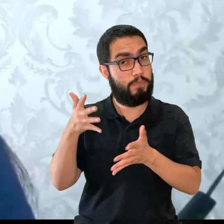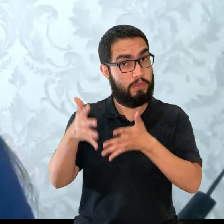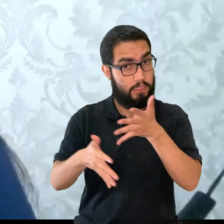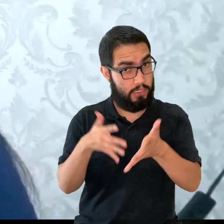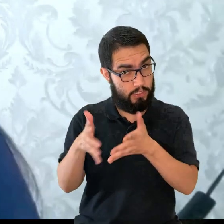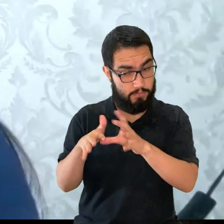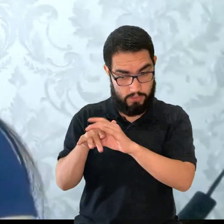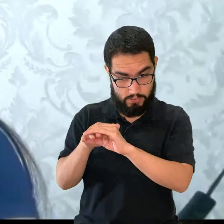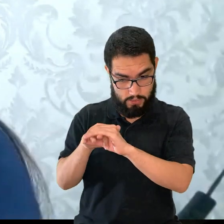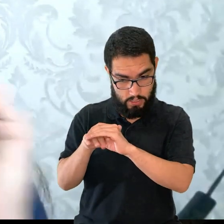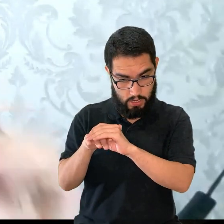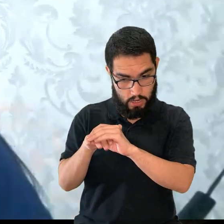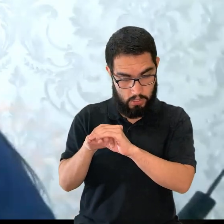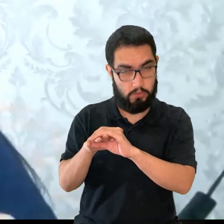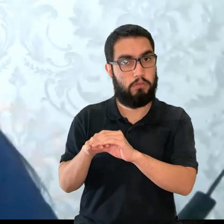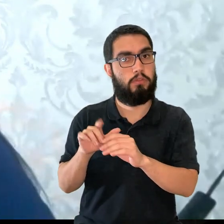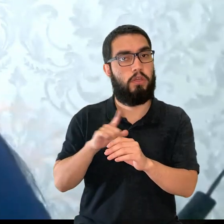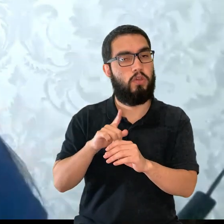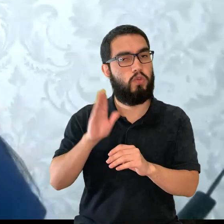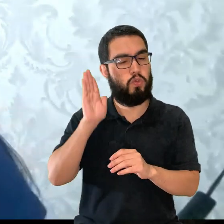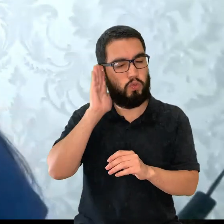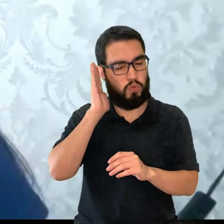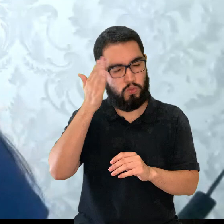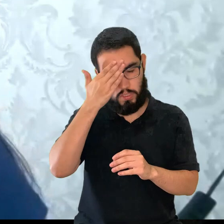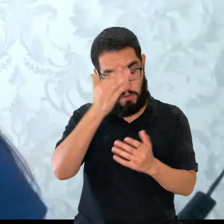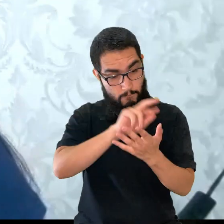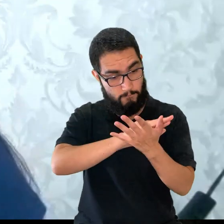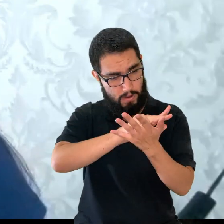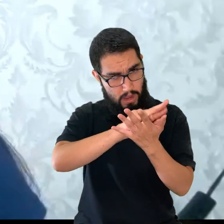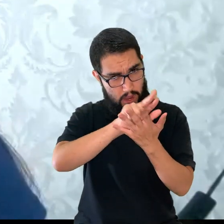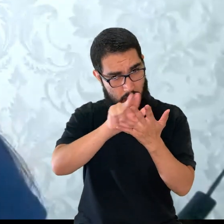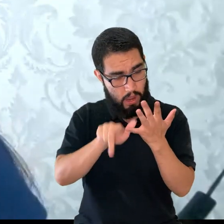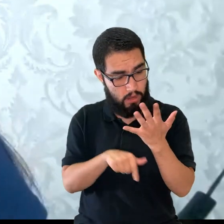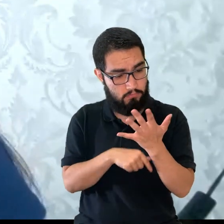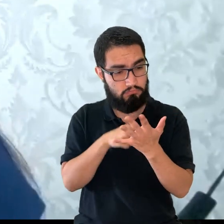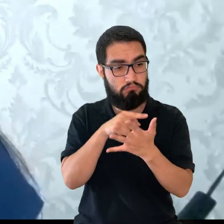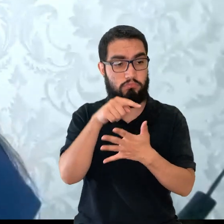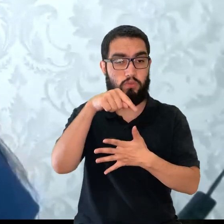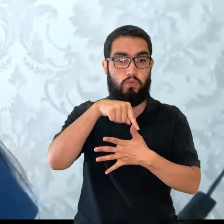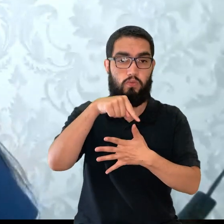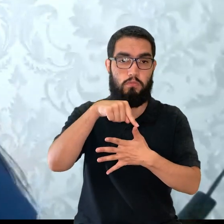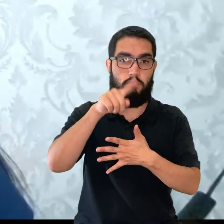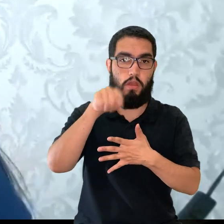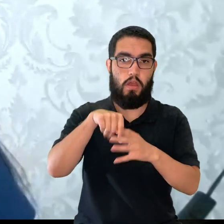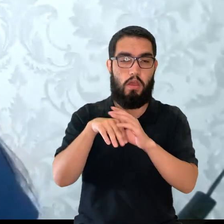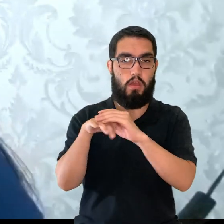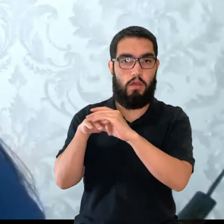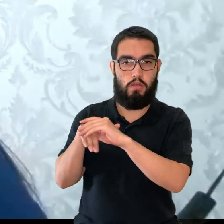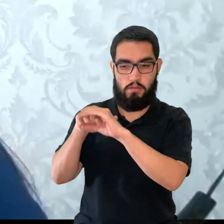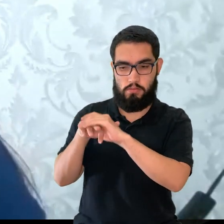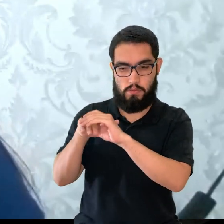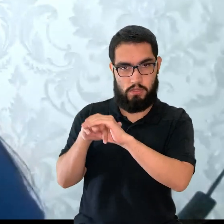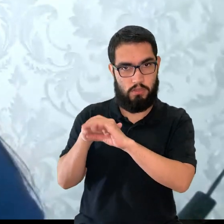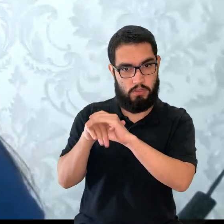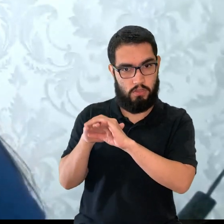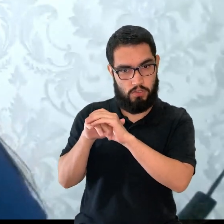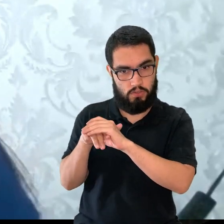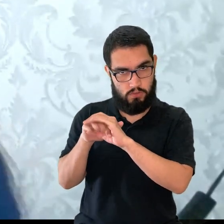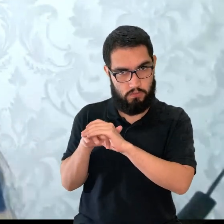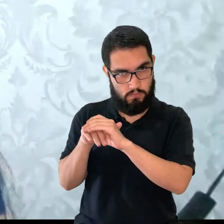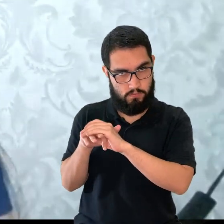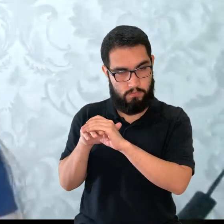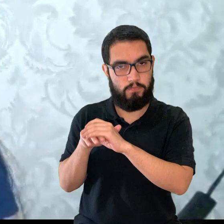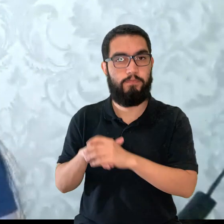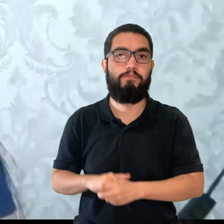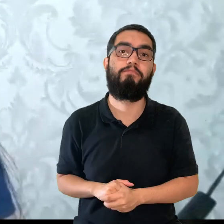uma das várias formas que existem para o surdo cego se comunicar e entender a interpretação, que é